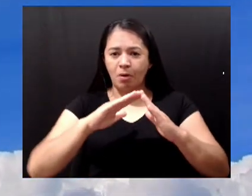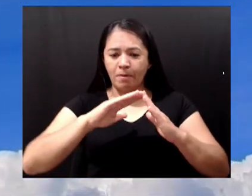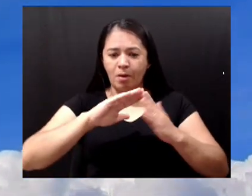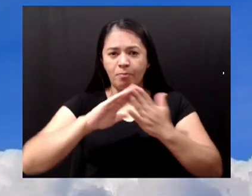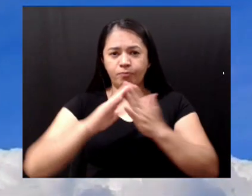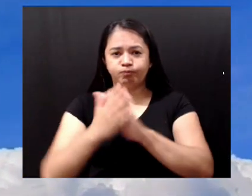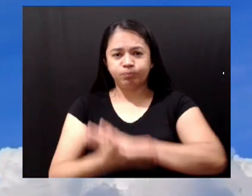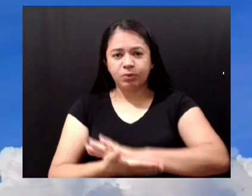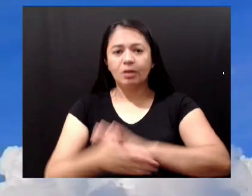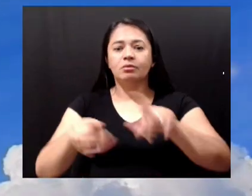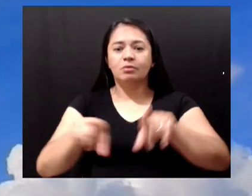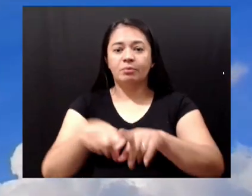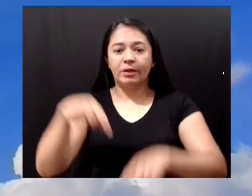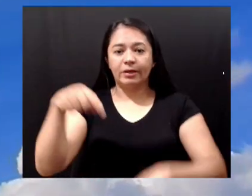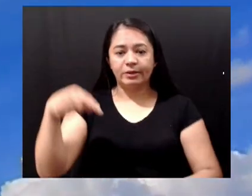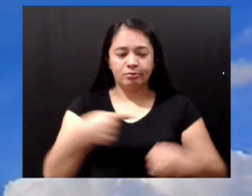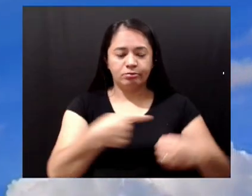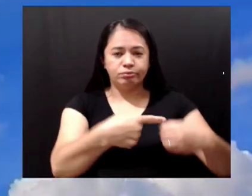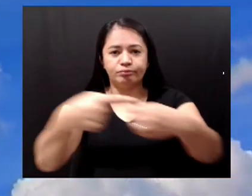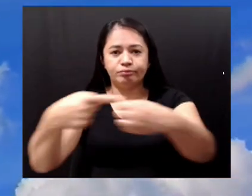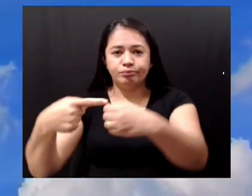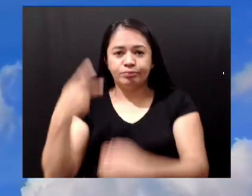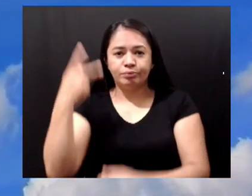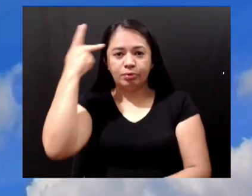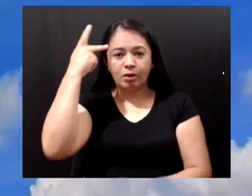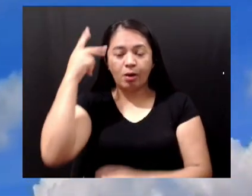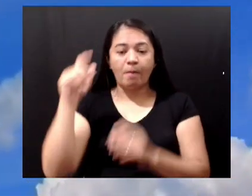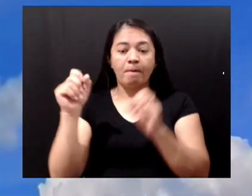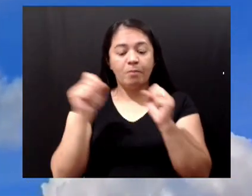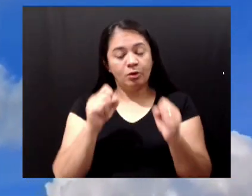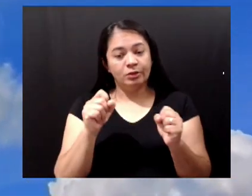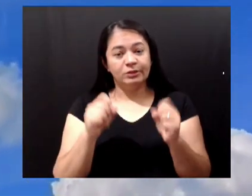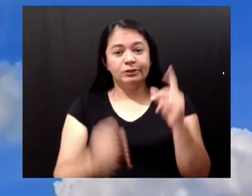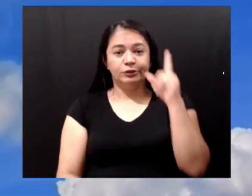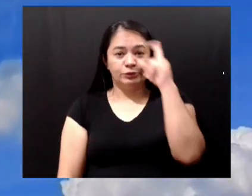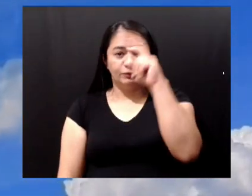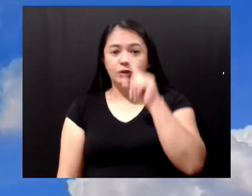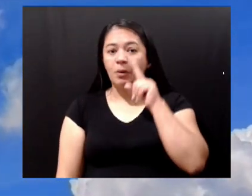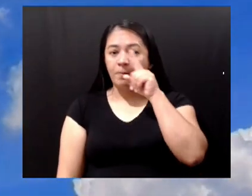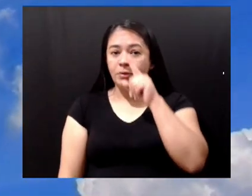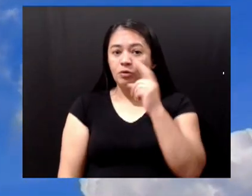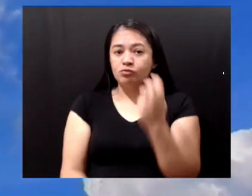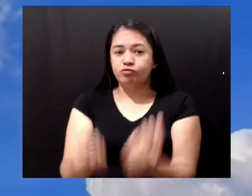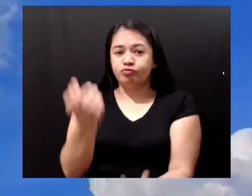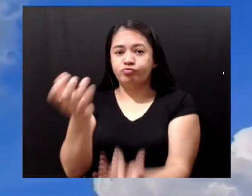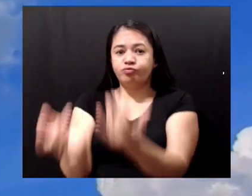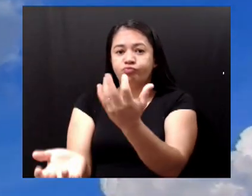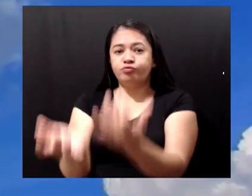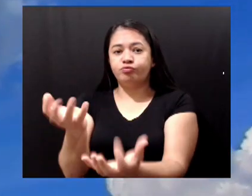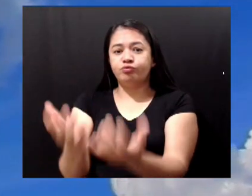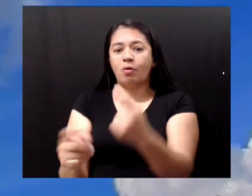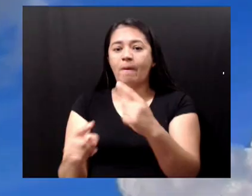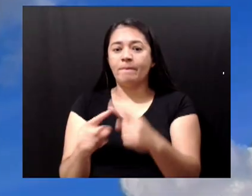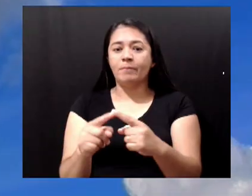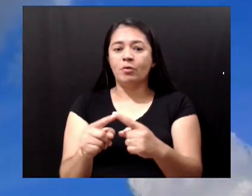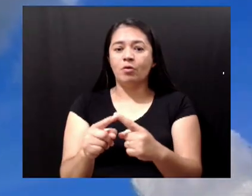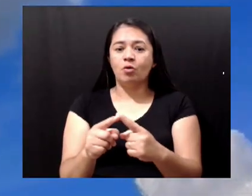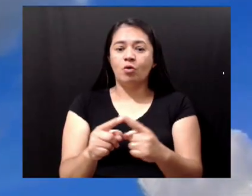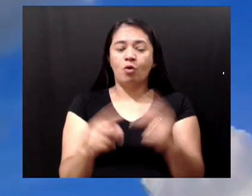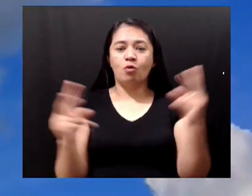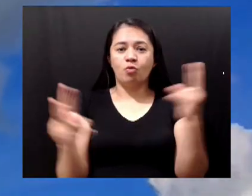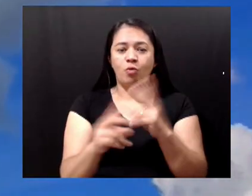interior de São Paulo, pode complicar aí o risco de incêndios, pois os ventos podem espalhar focos de queimadas com